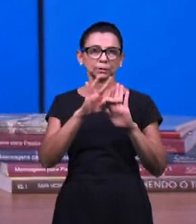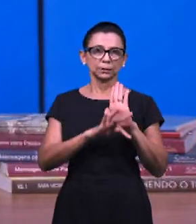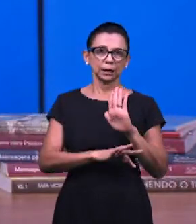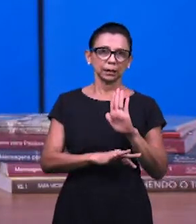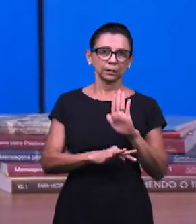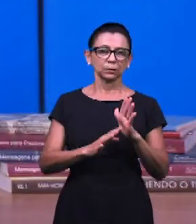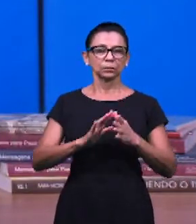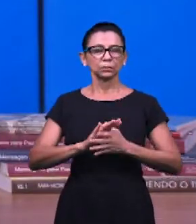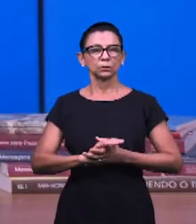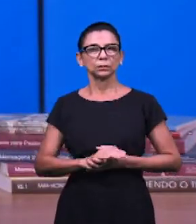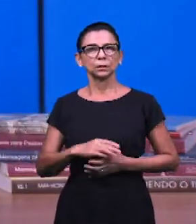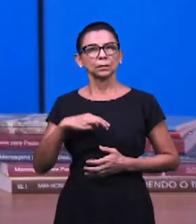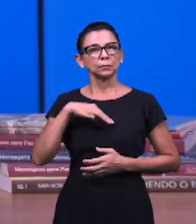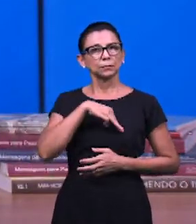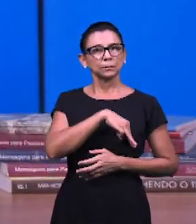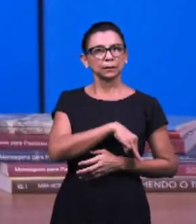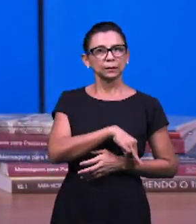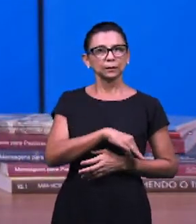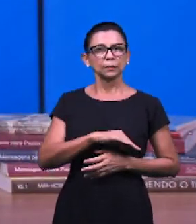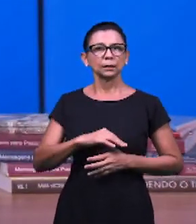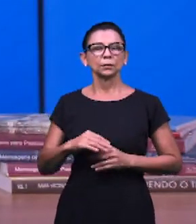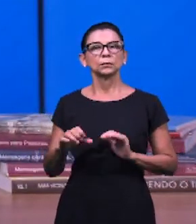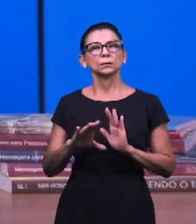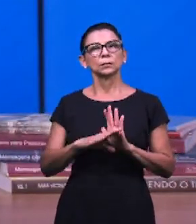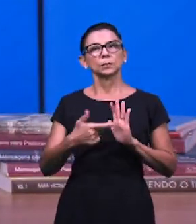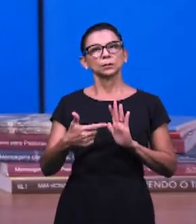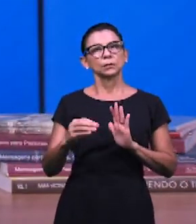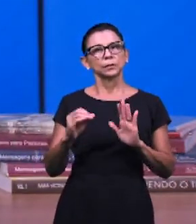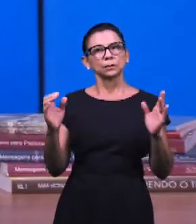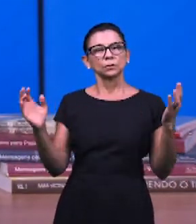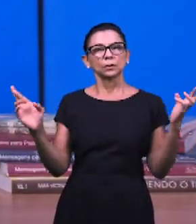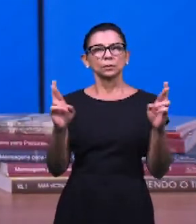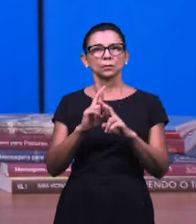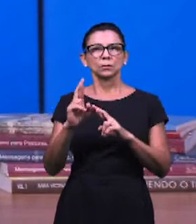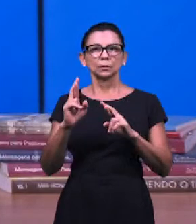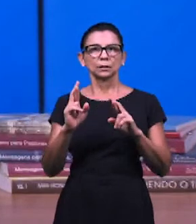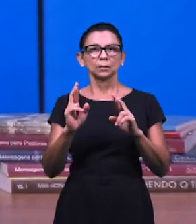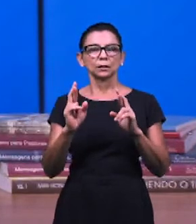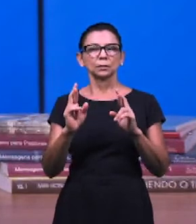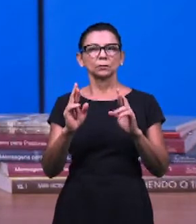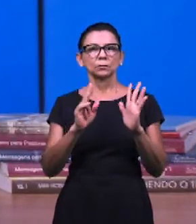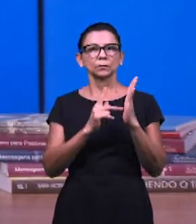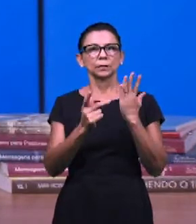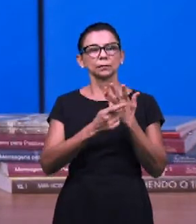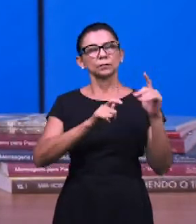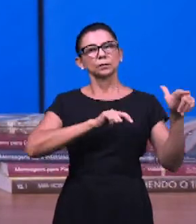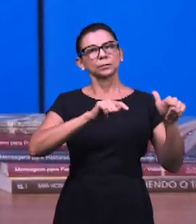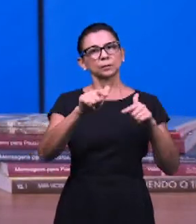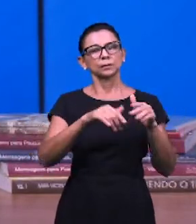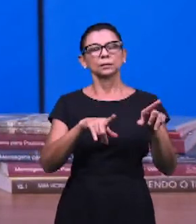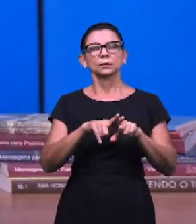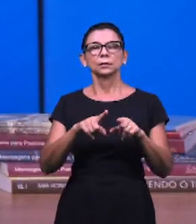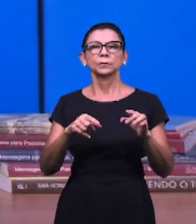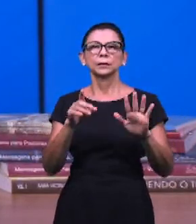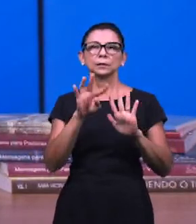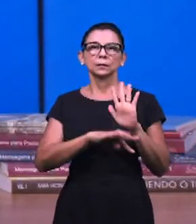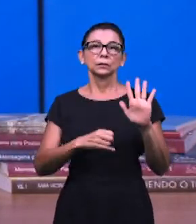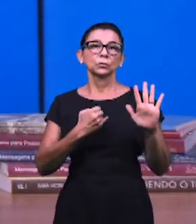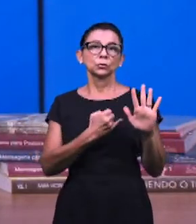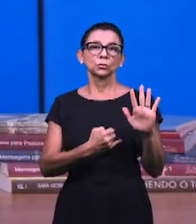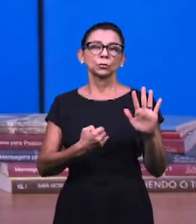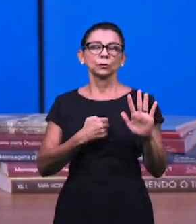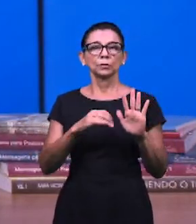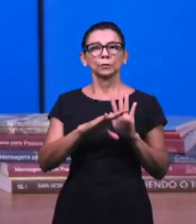20, versos 1 a 16, relacionado à parábola dos trabalhadores. Também com textos em João